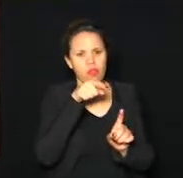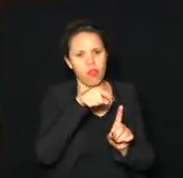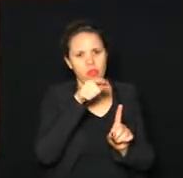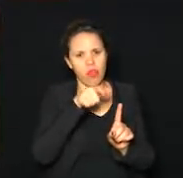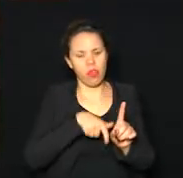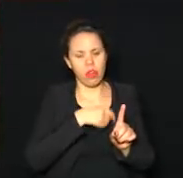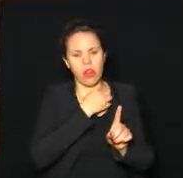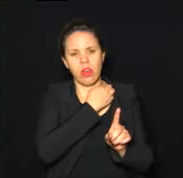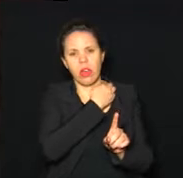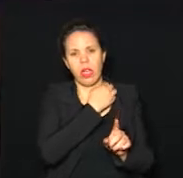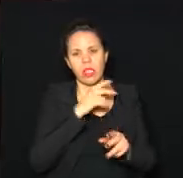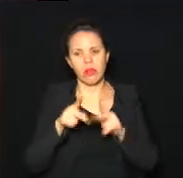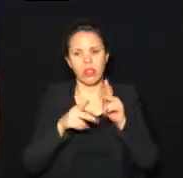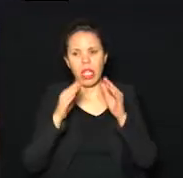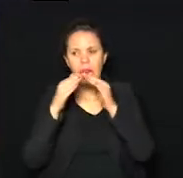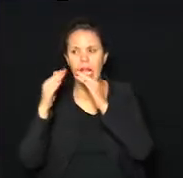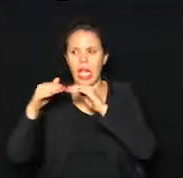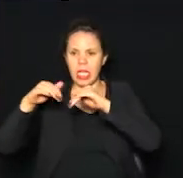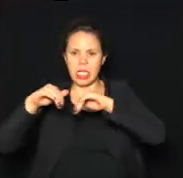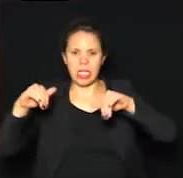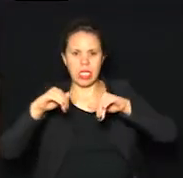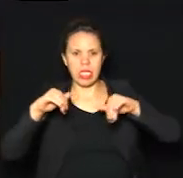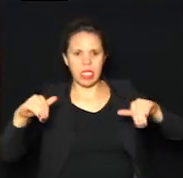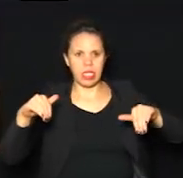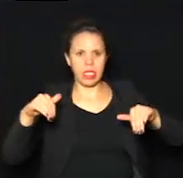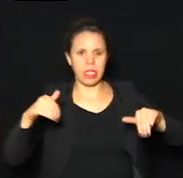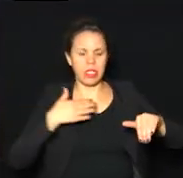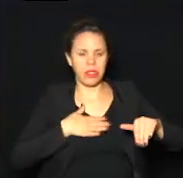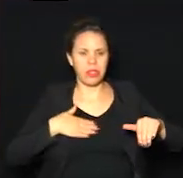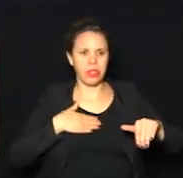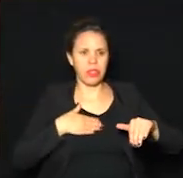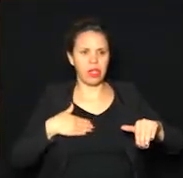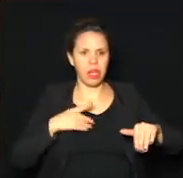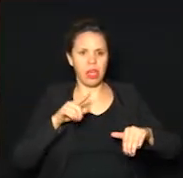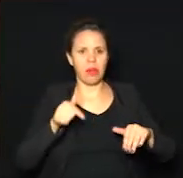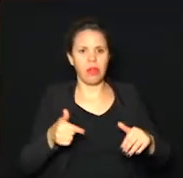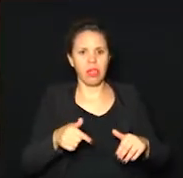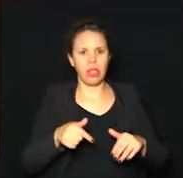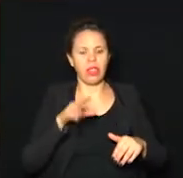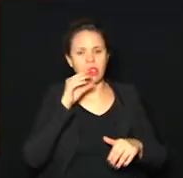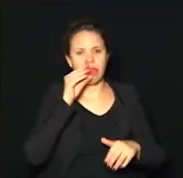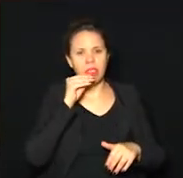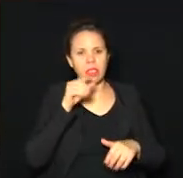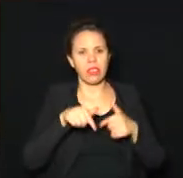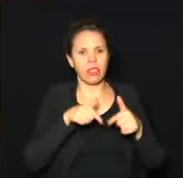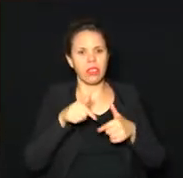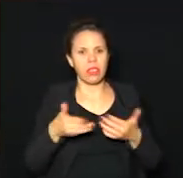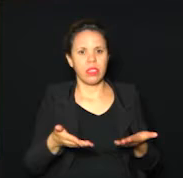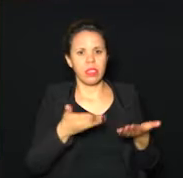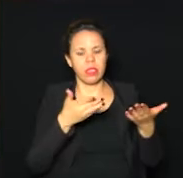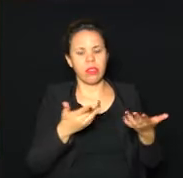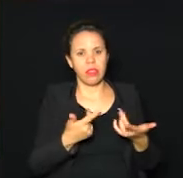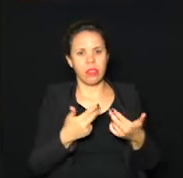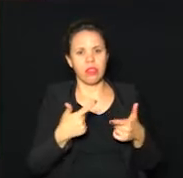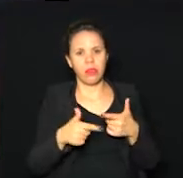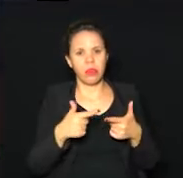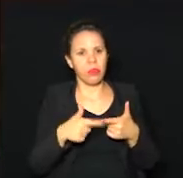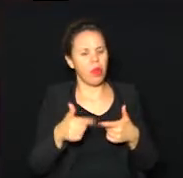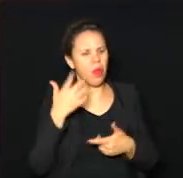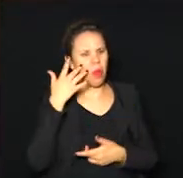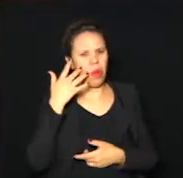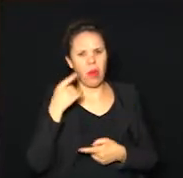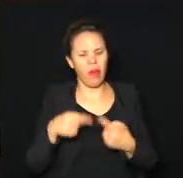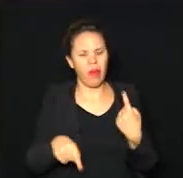ficam nas suas casas, separados, privilegiados, e mandam os empregados trabalharem nessa situação. Eu não acho,